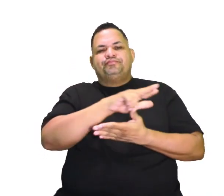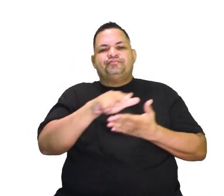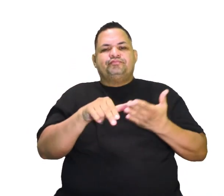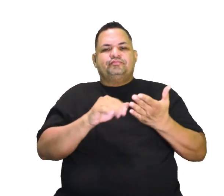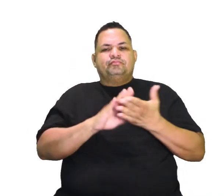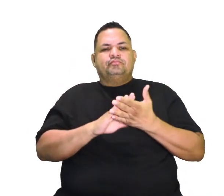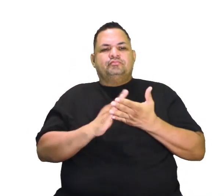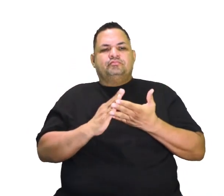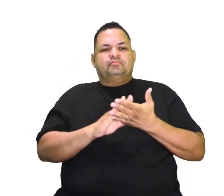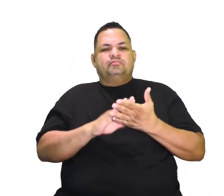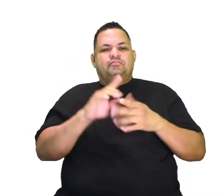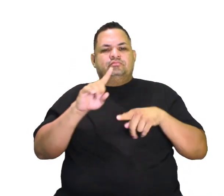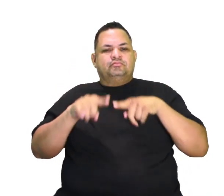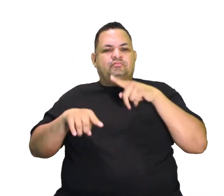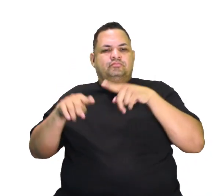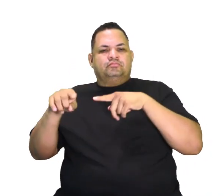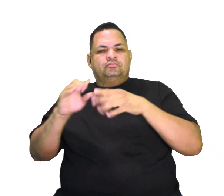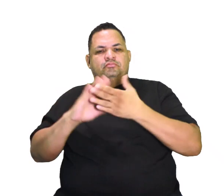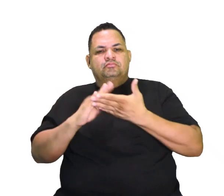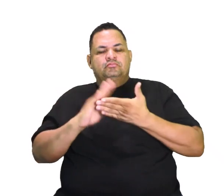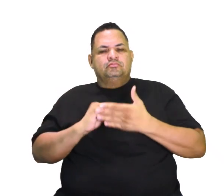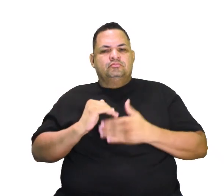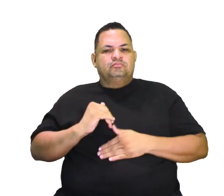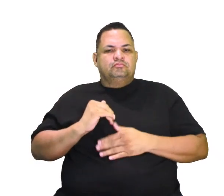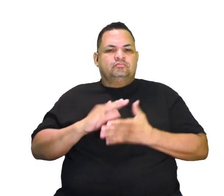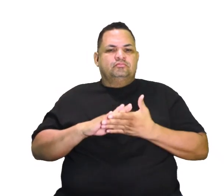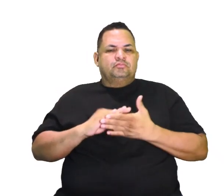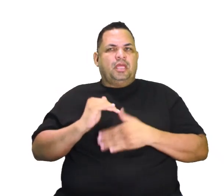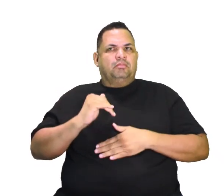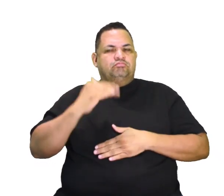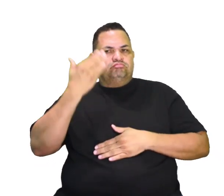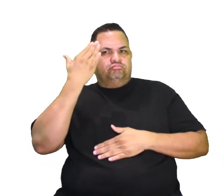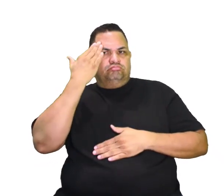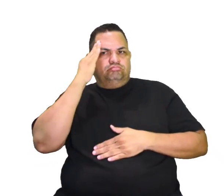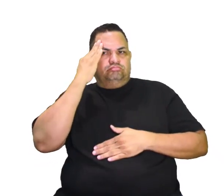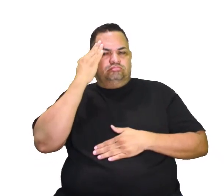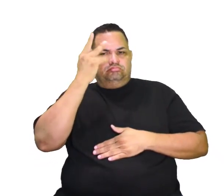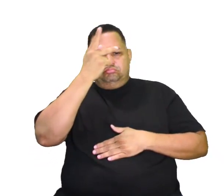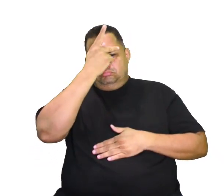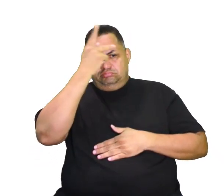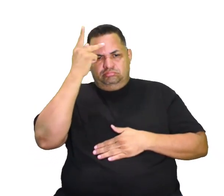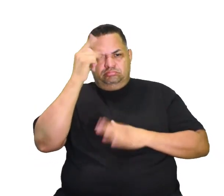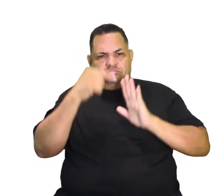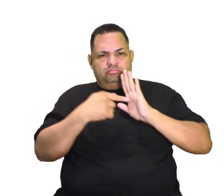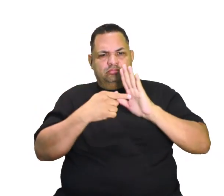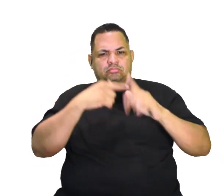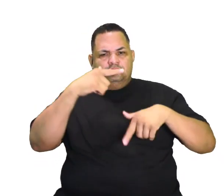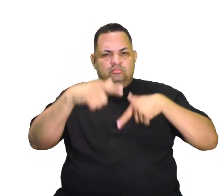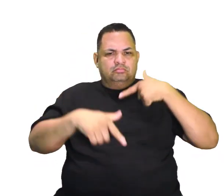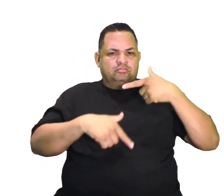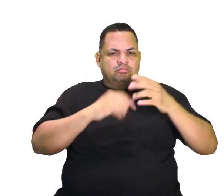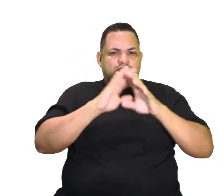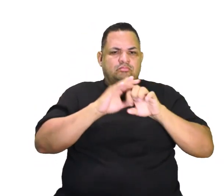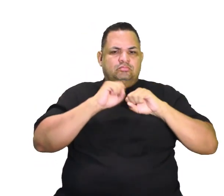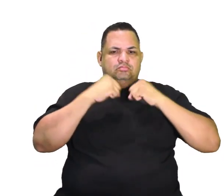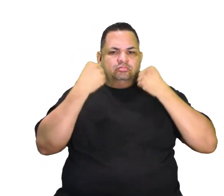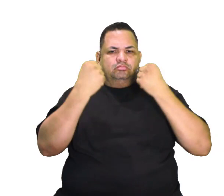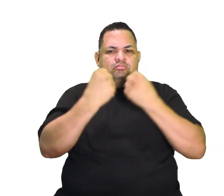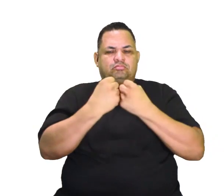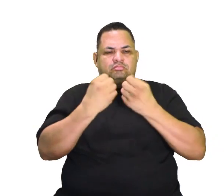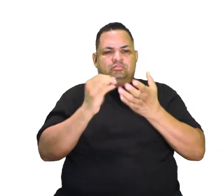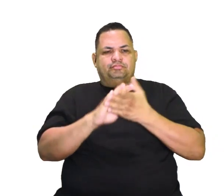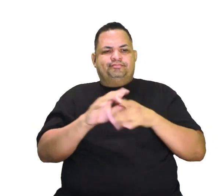e variam desde o aumento de sua desenvoltura pessoal, ao apresentar trabalhos,